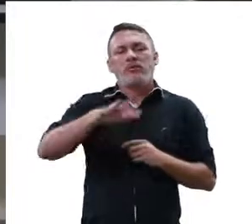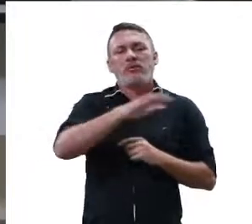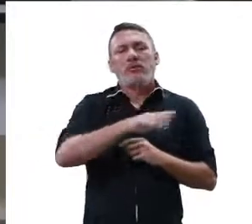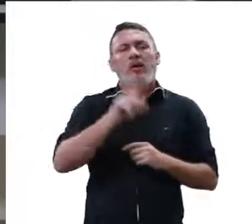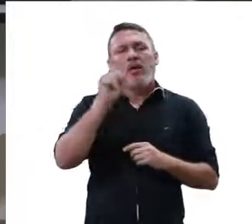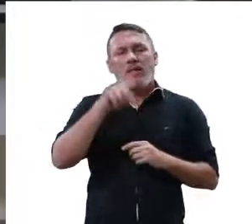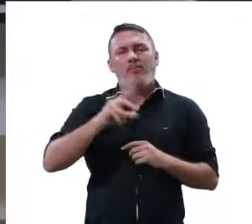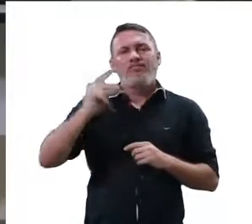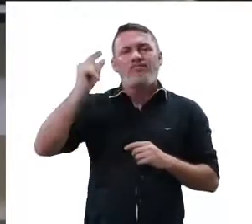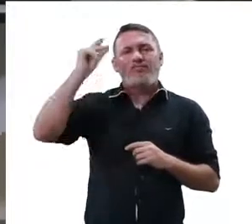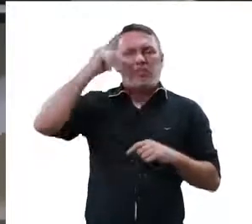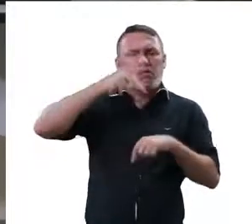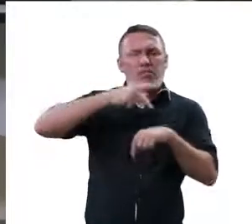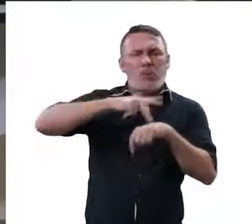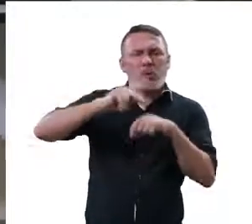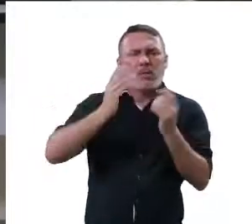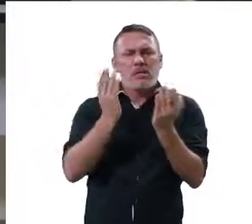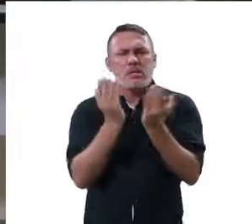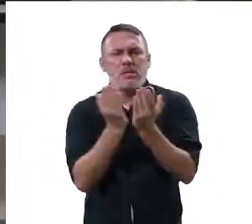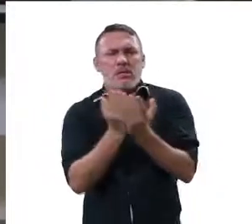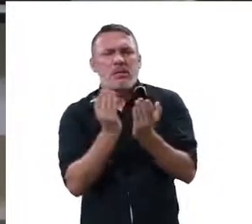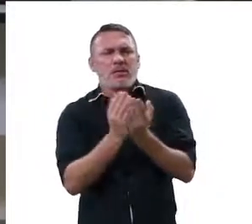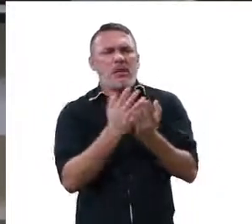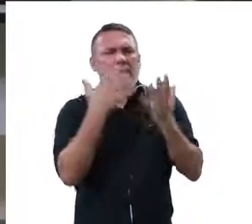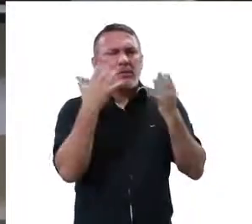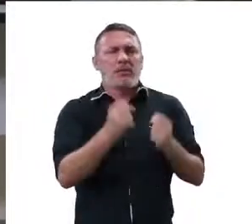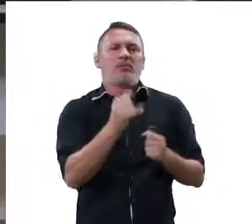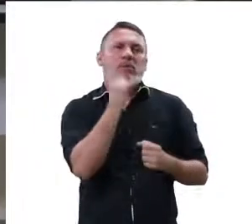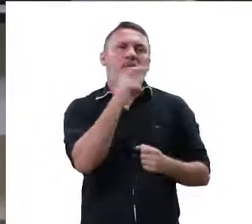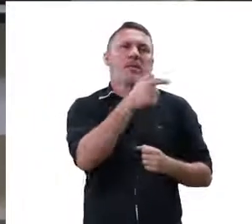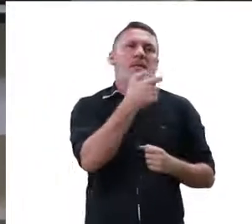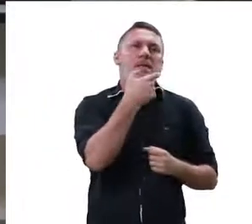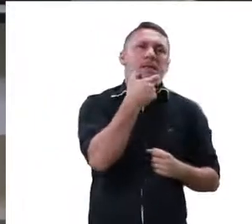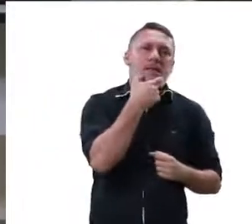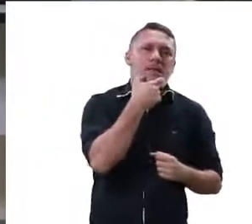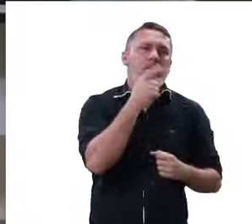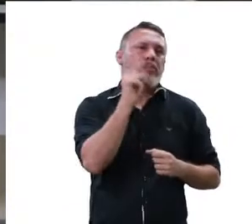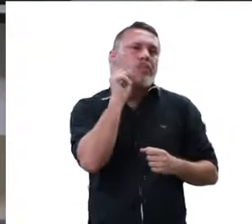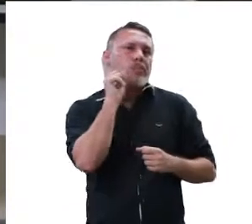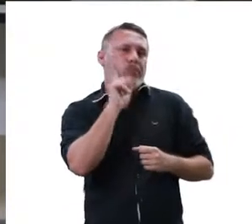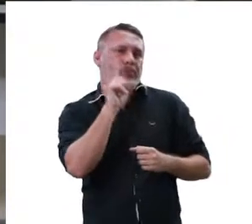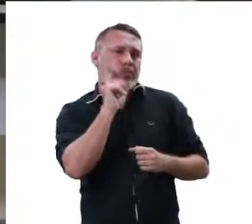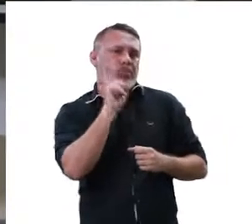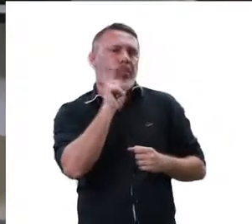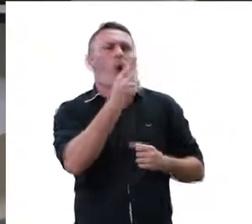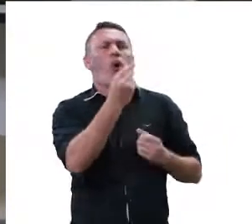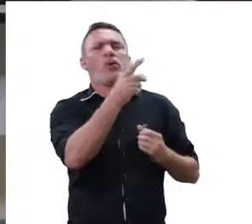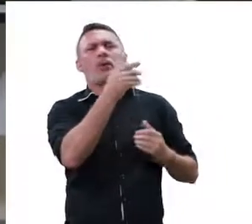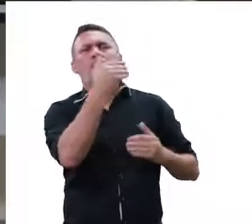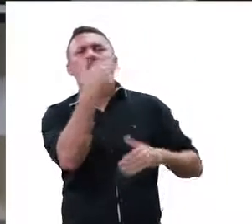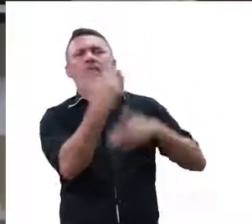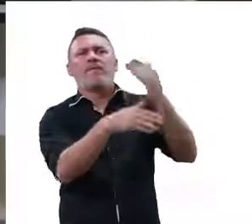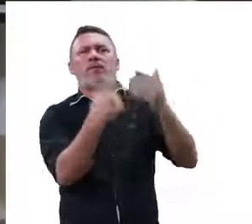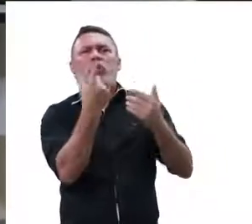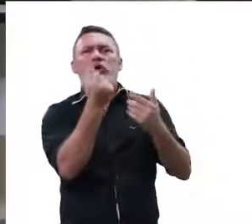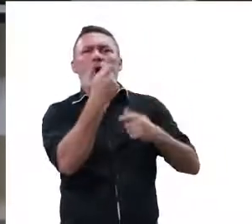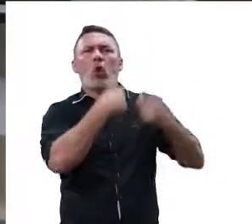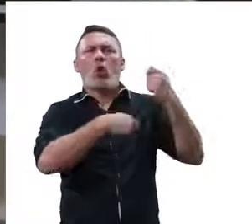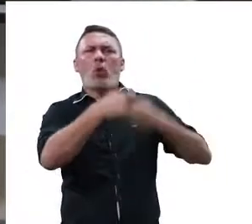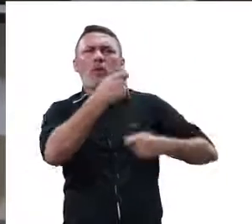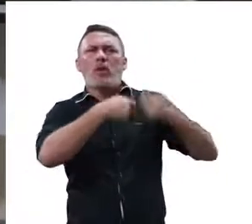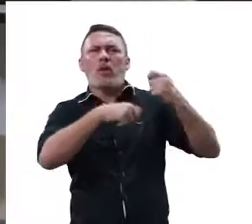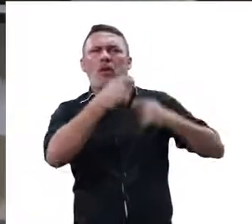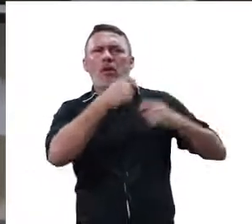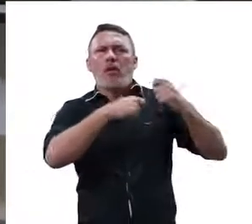aí de matriz calvinista, puritana, como a Inglaterra e os Estados Unidos, se desenvolveram